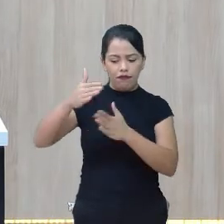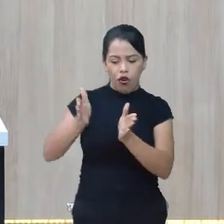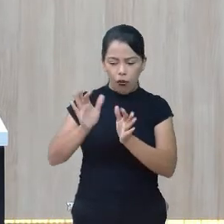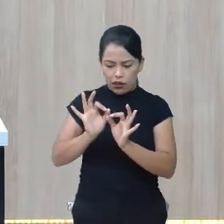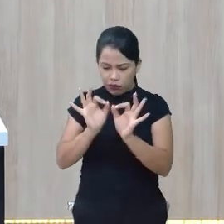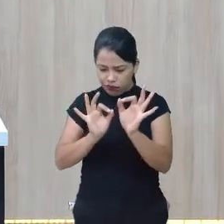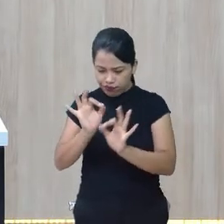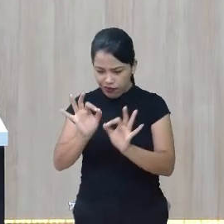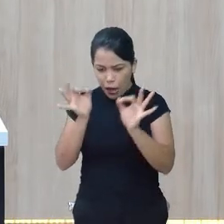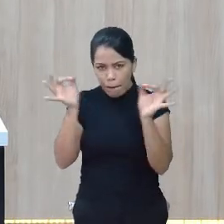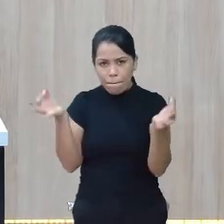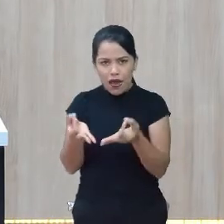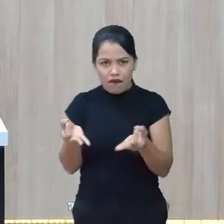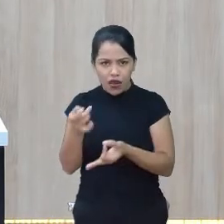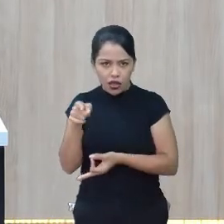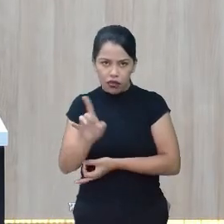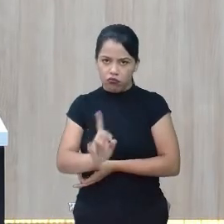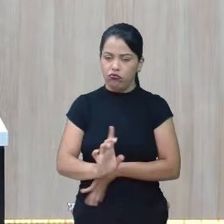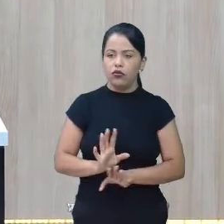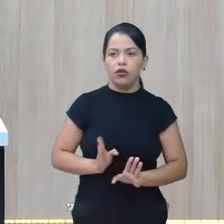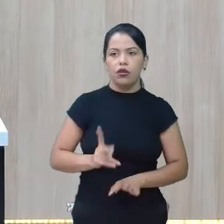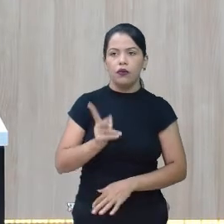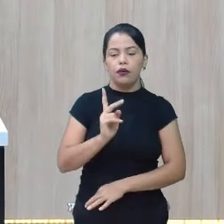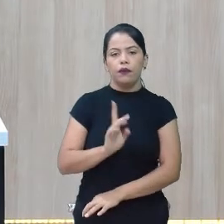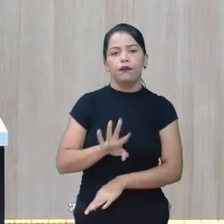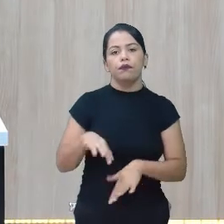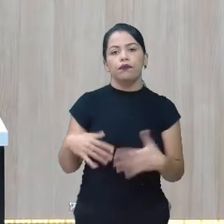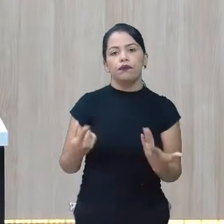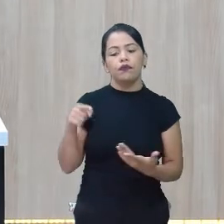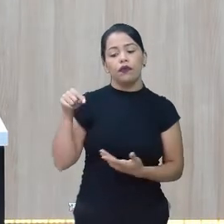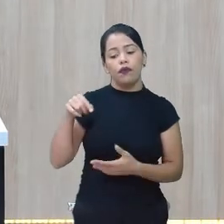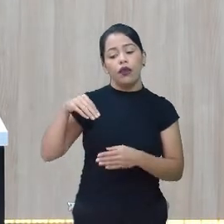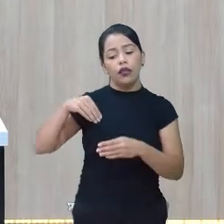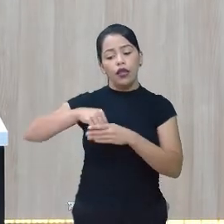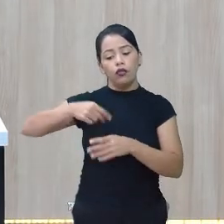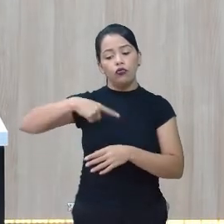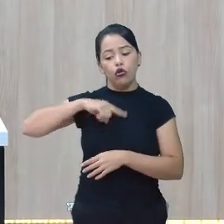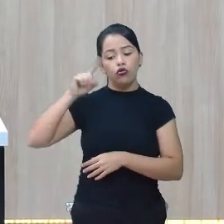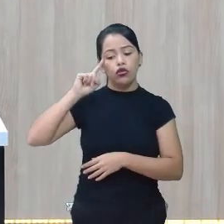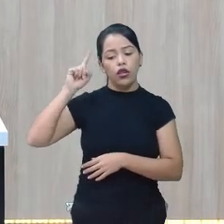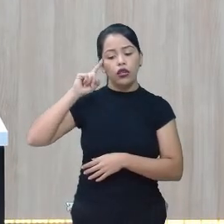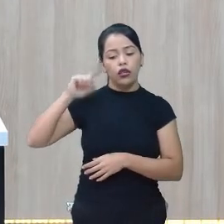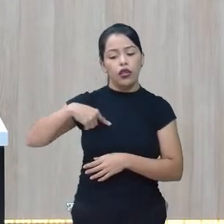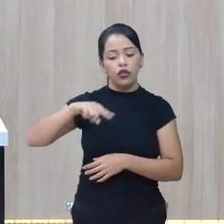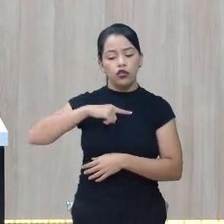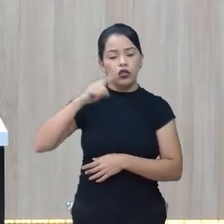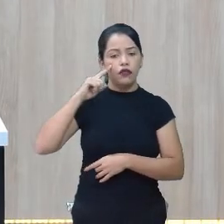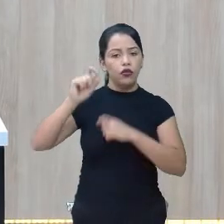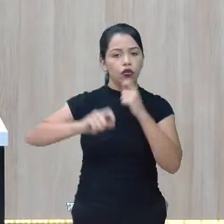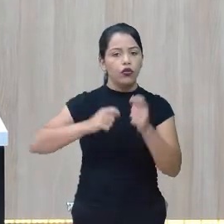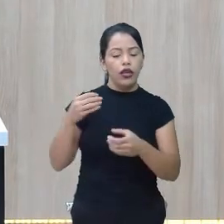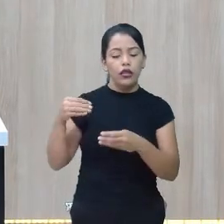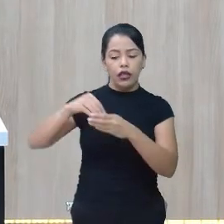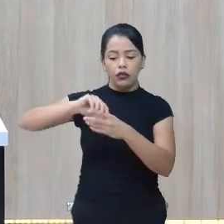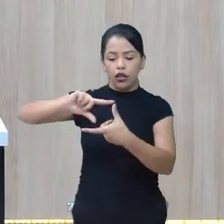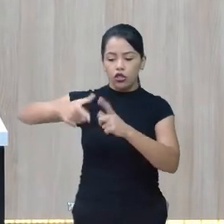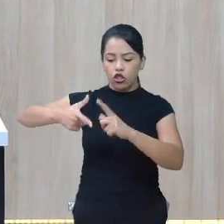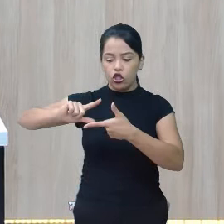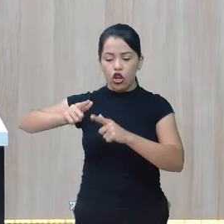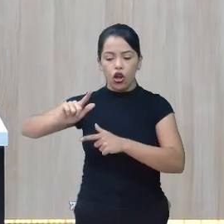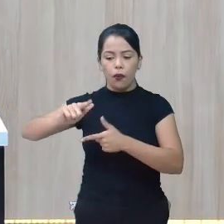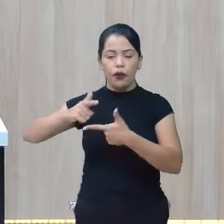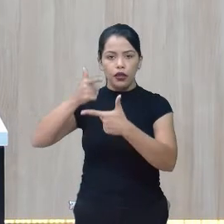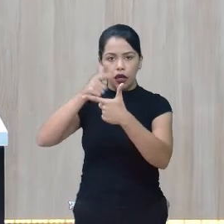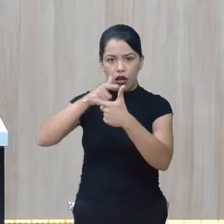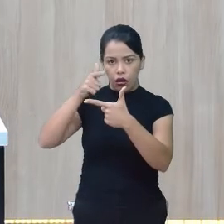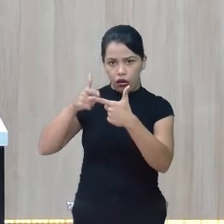do bloco retangular já é presente no nosso dia a dia e a gente viu que essa parte geométrica é utilizada em vários aspectos,